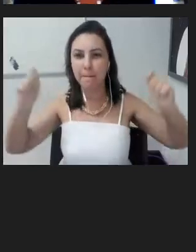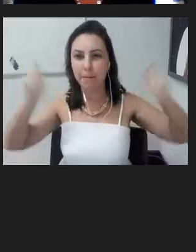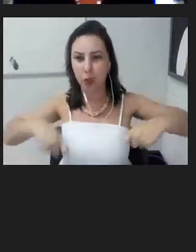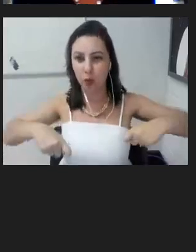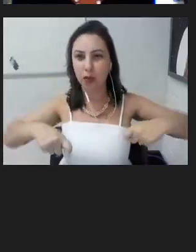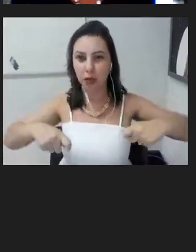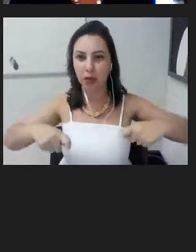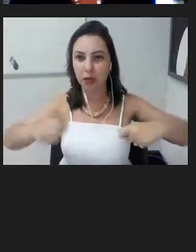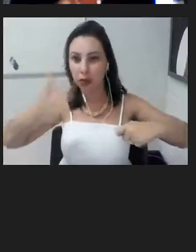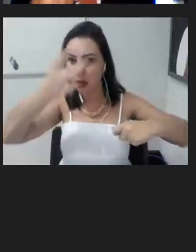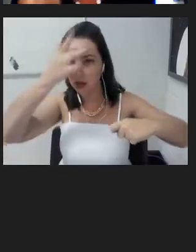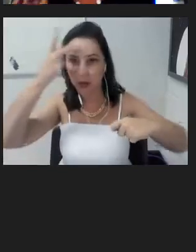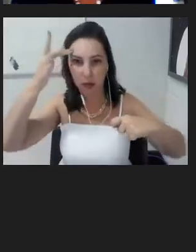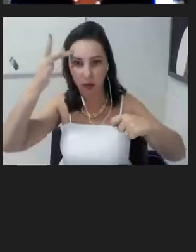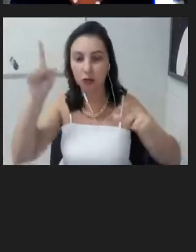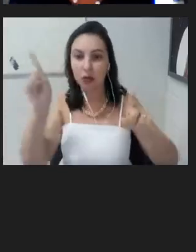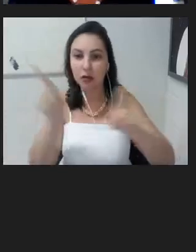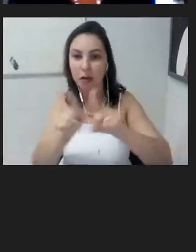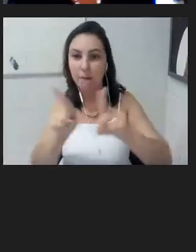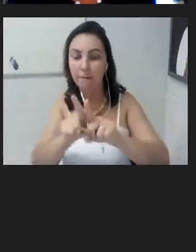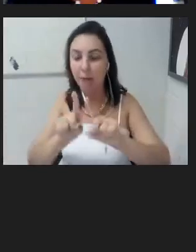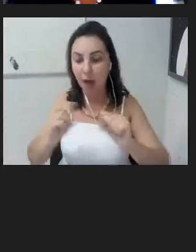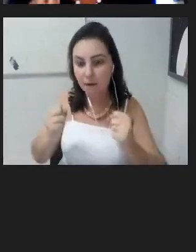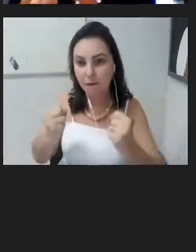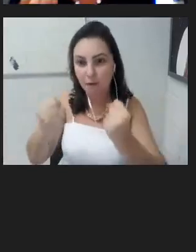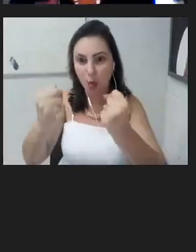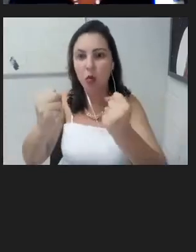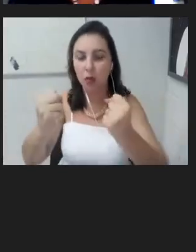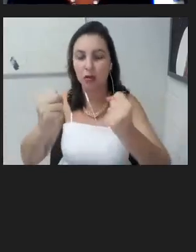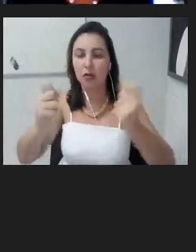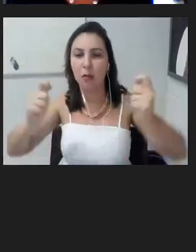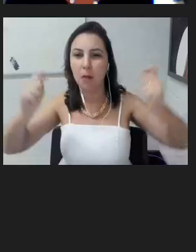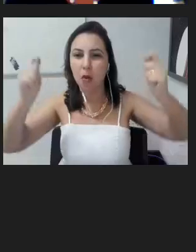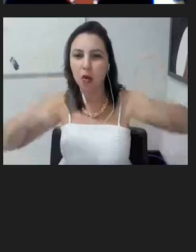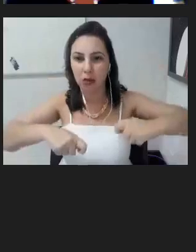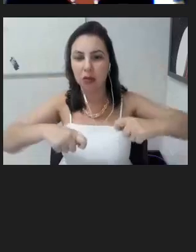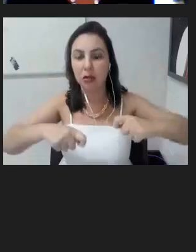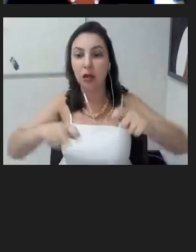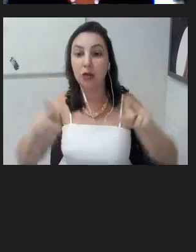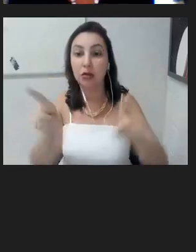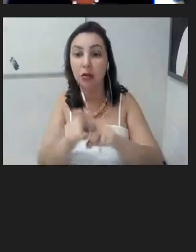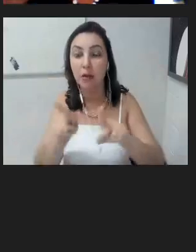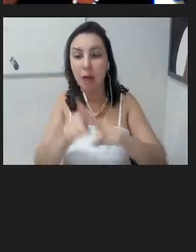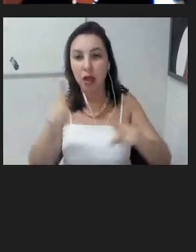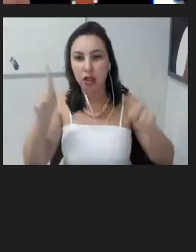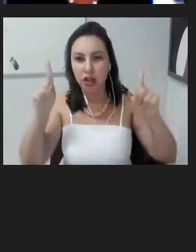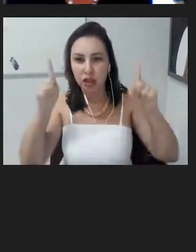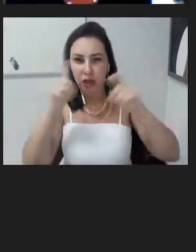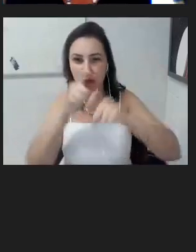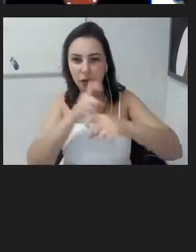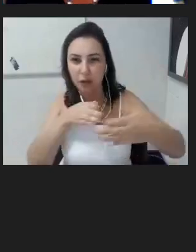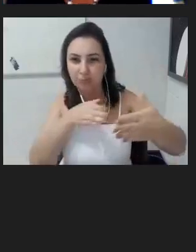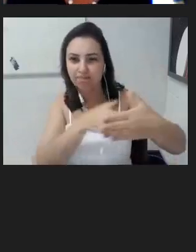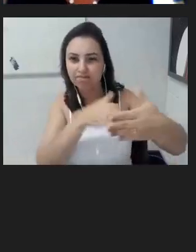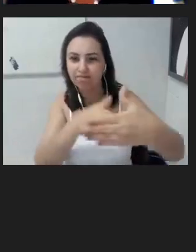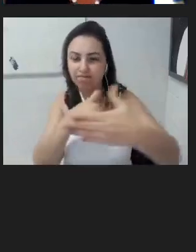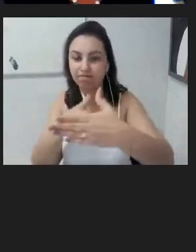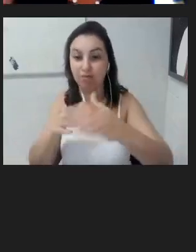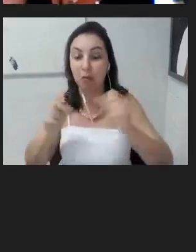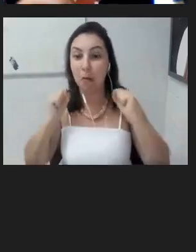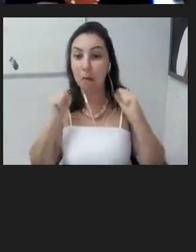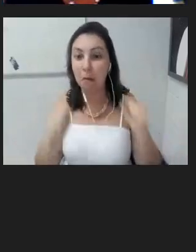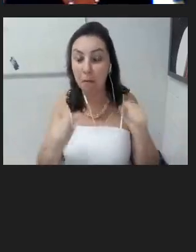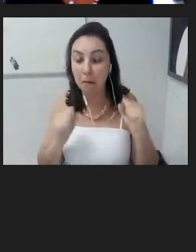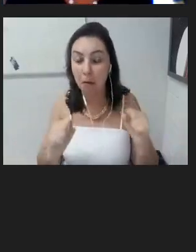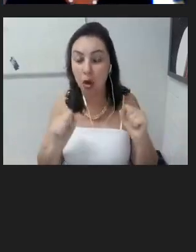das pessoas, fortalecer essas potencialidades, e aquelas dificuldades elas poderão ser desenvolvidas